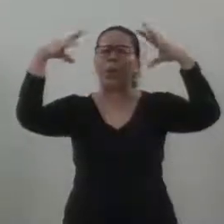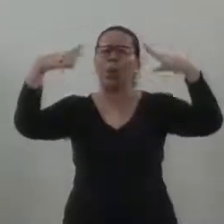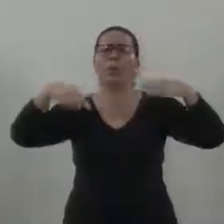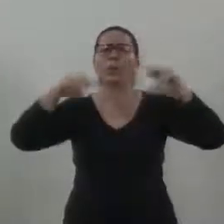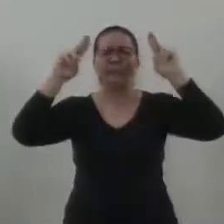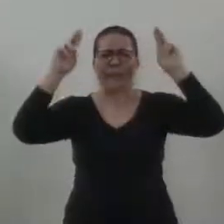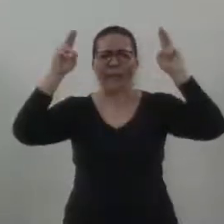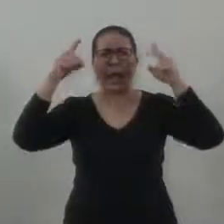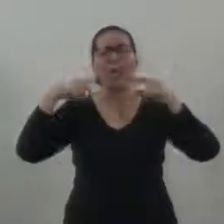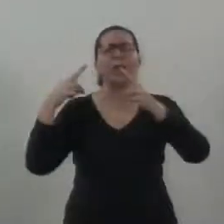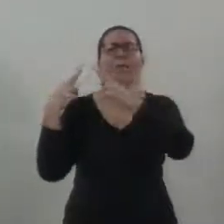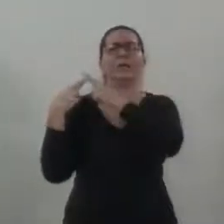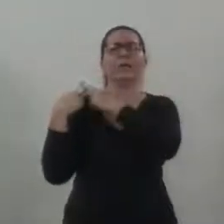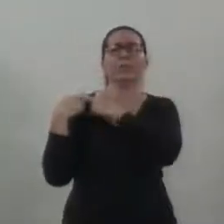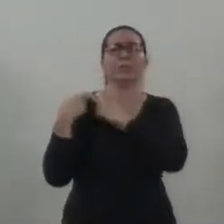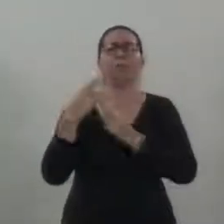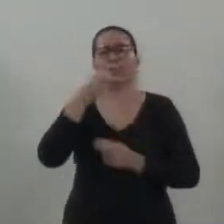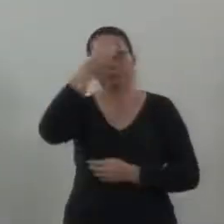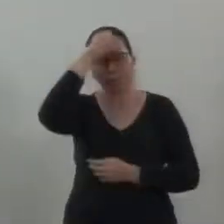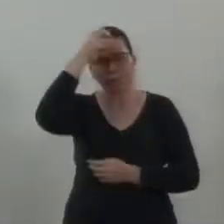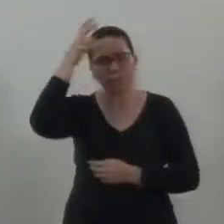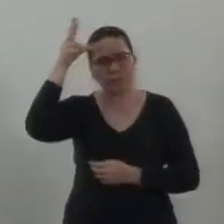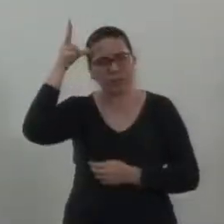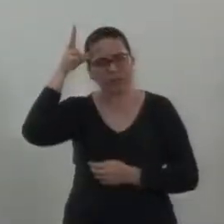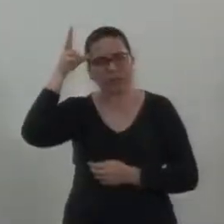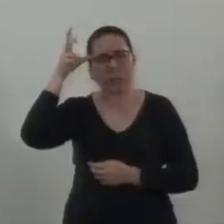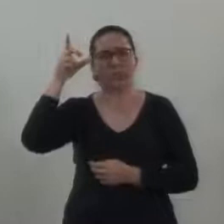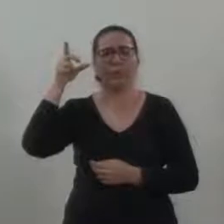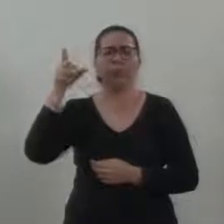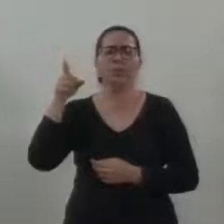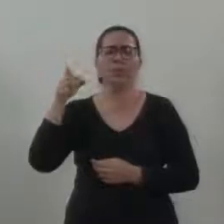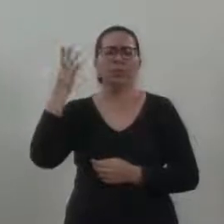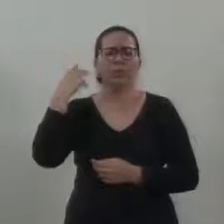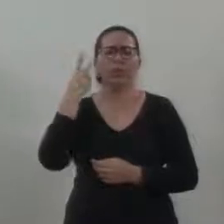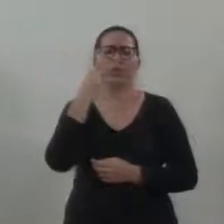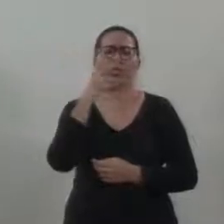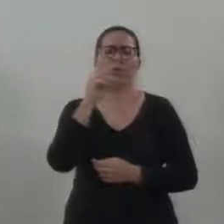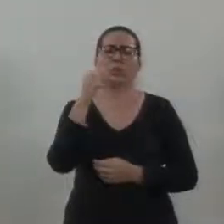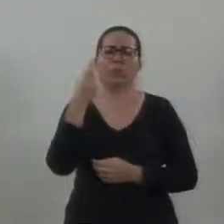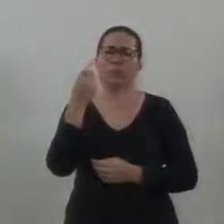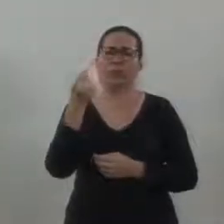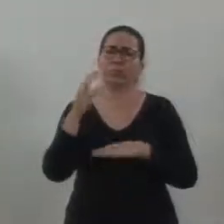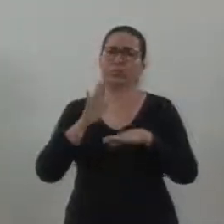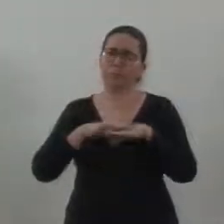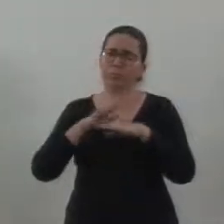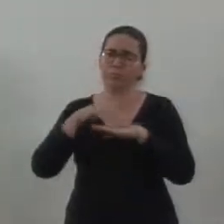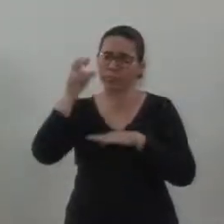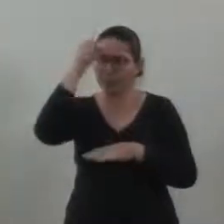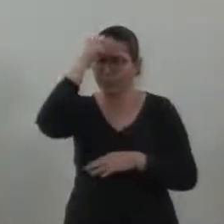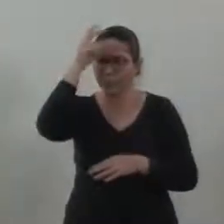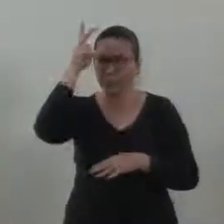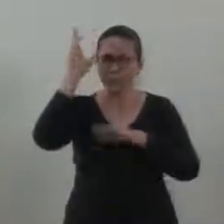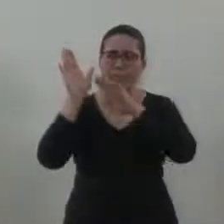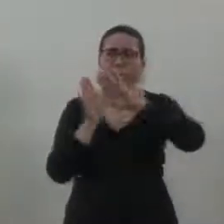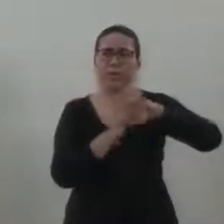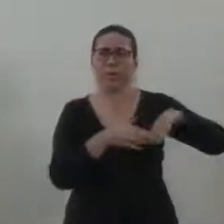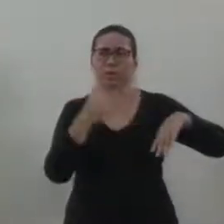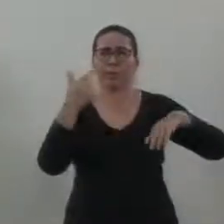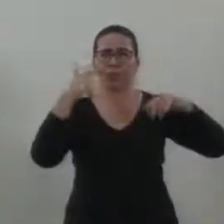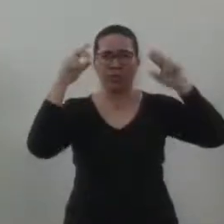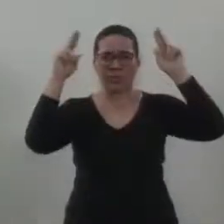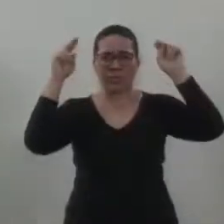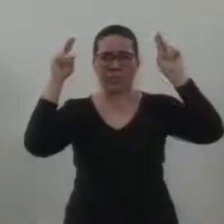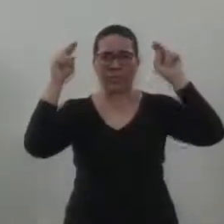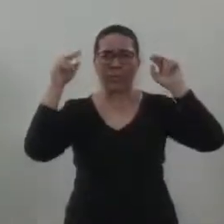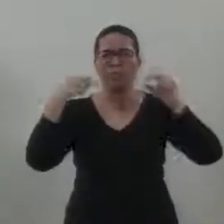que é responsabilidade do governo municipal desde 2016. A segunda questão é sobre a Zona Azul, não